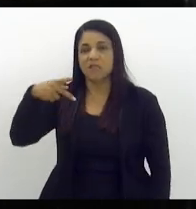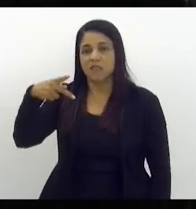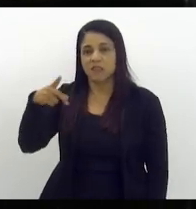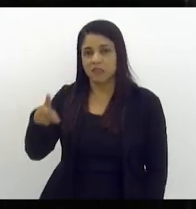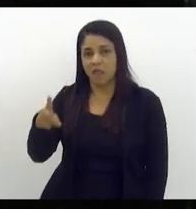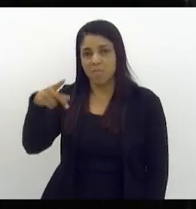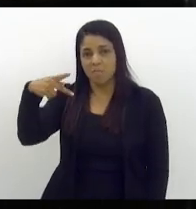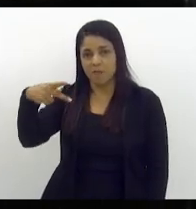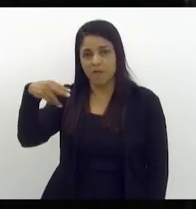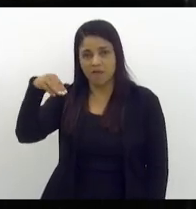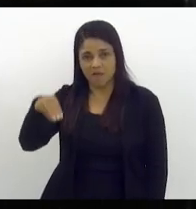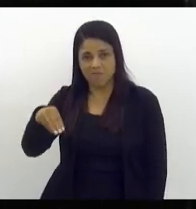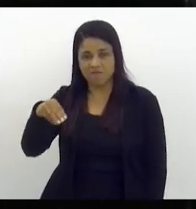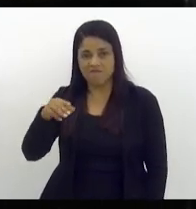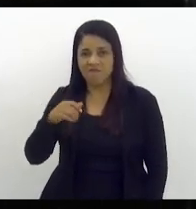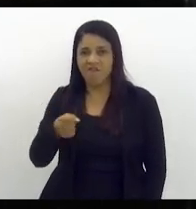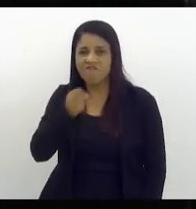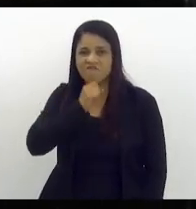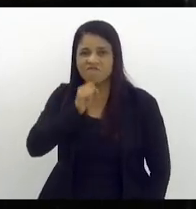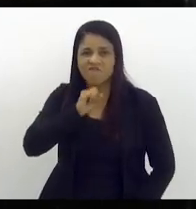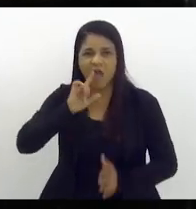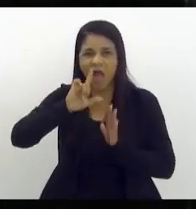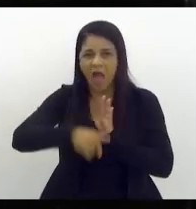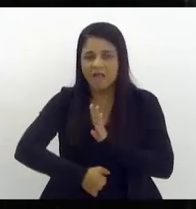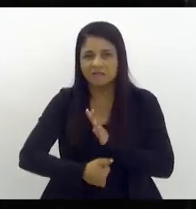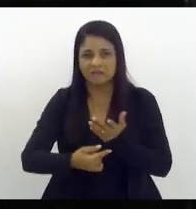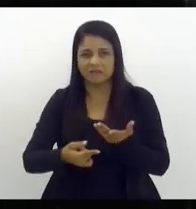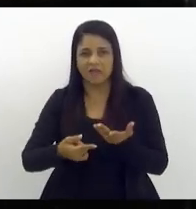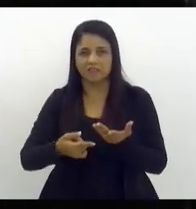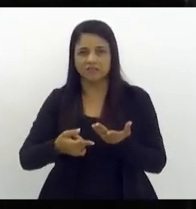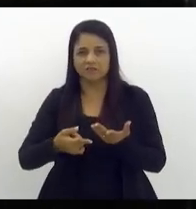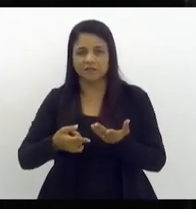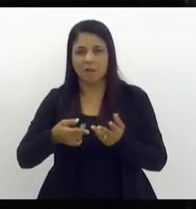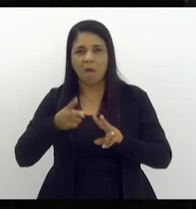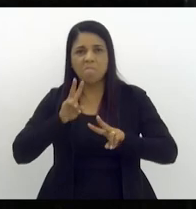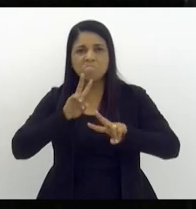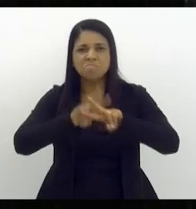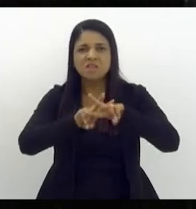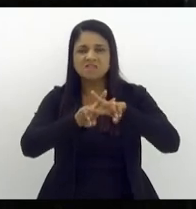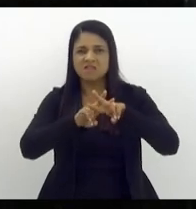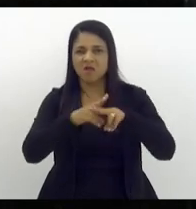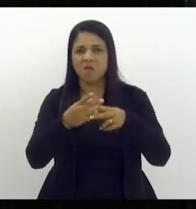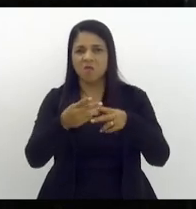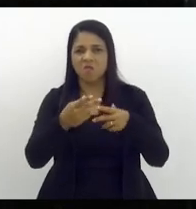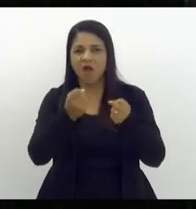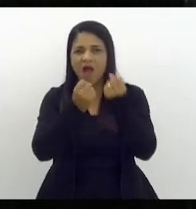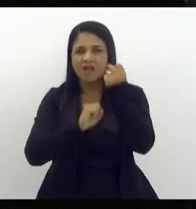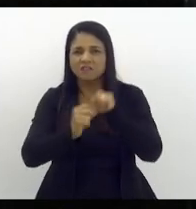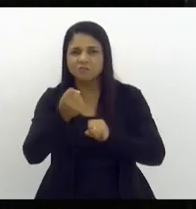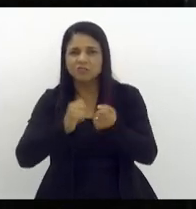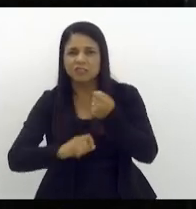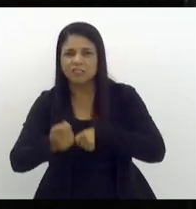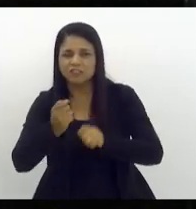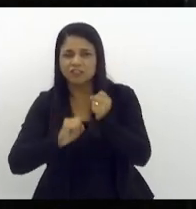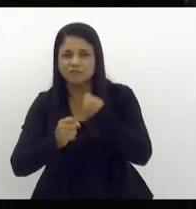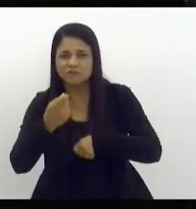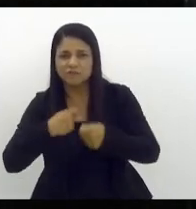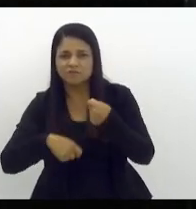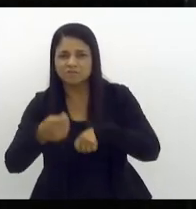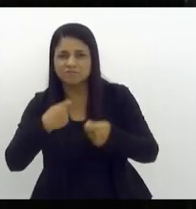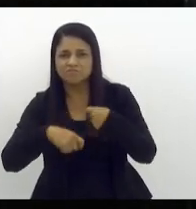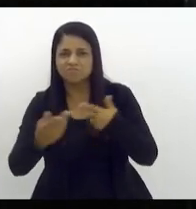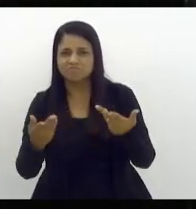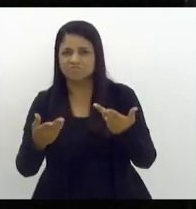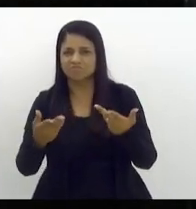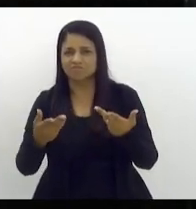antigo. Volta a prisão administrativa, que é uma covardia com os nossos policiais. Mas é a realidade